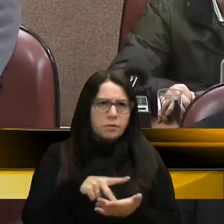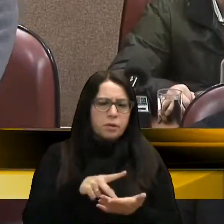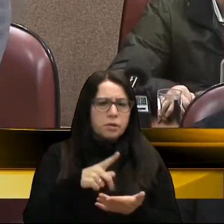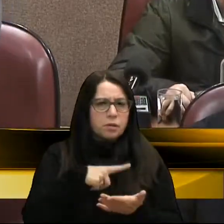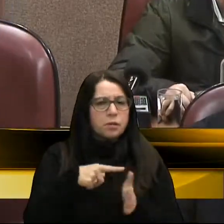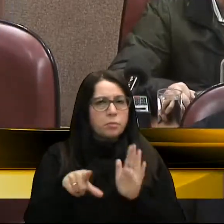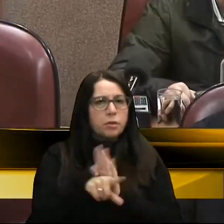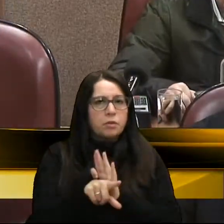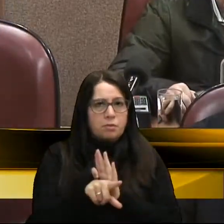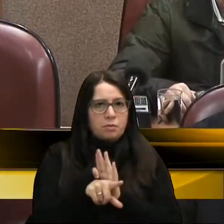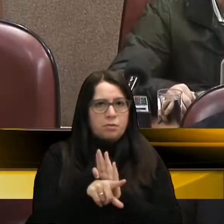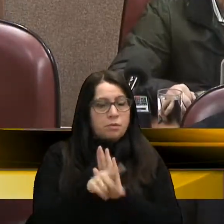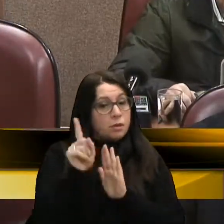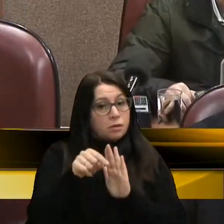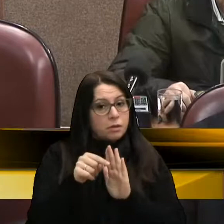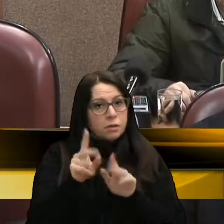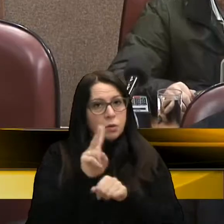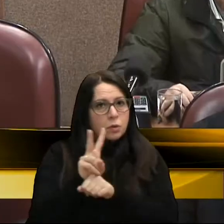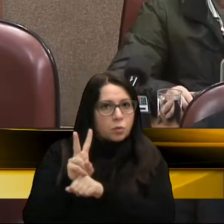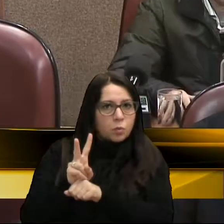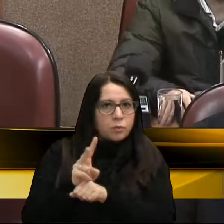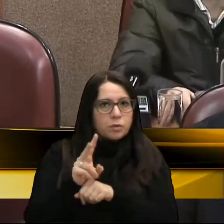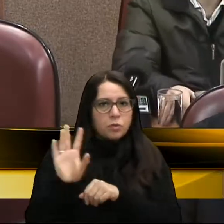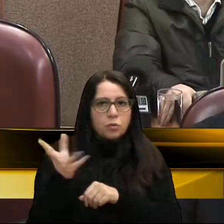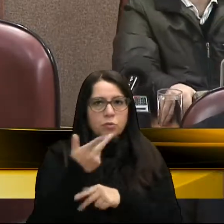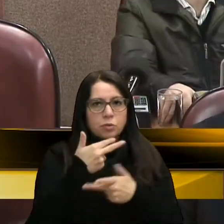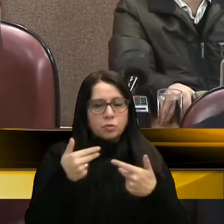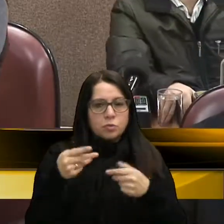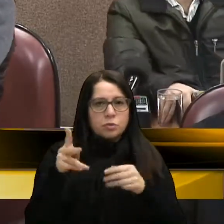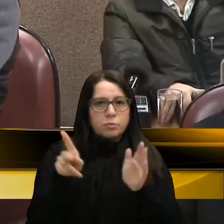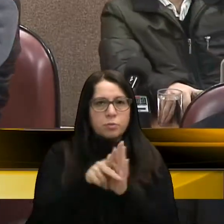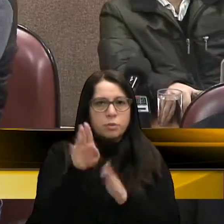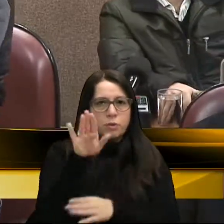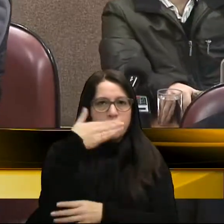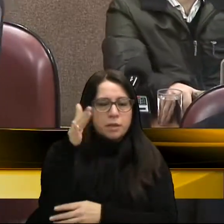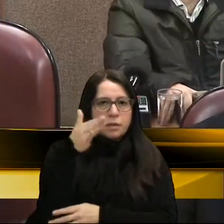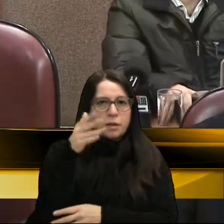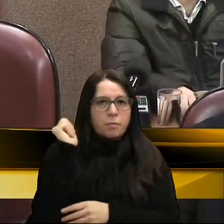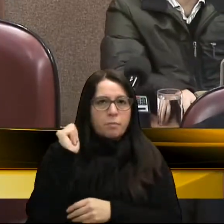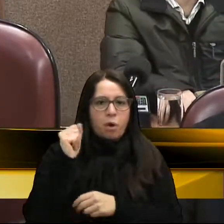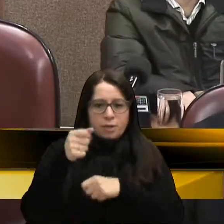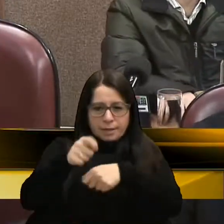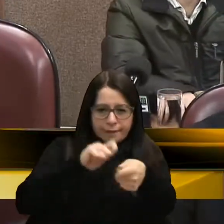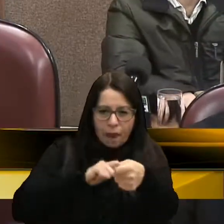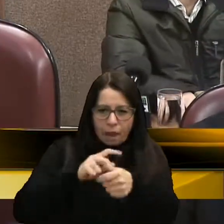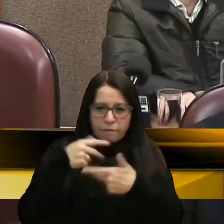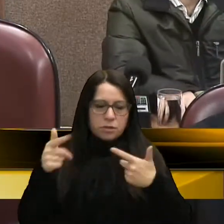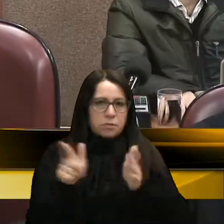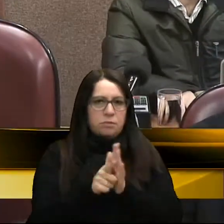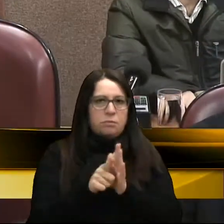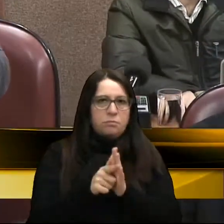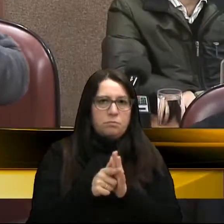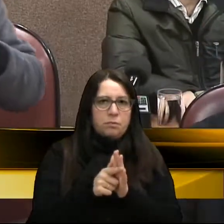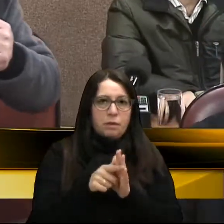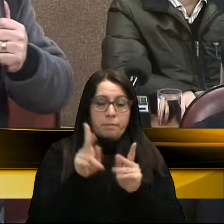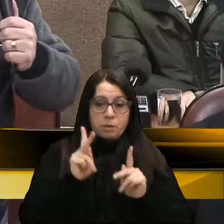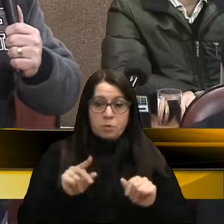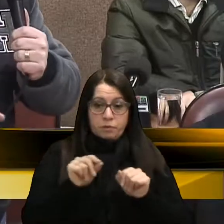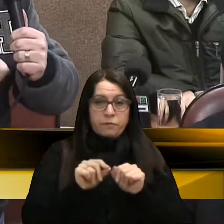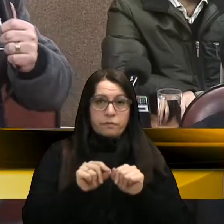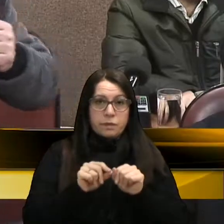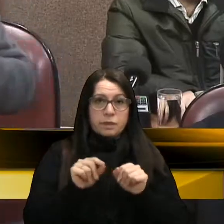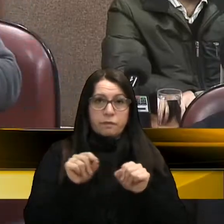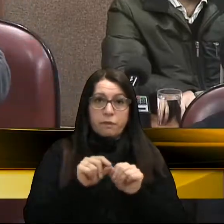uma lei que protege a bandeira. Tu não pode pegar a bandeira e rasgar, fazer... A pessoa que faz isso aí